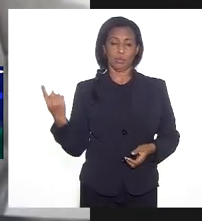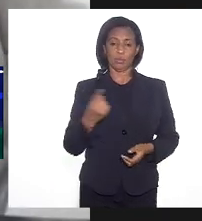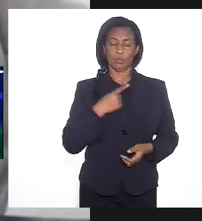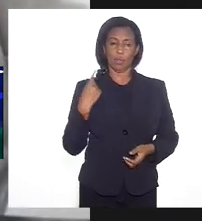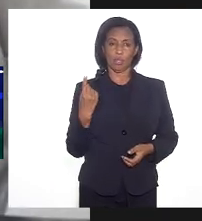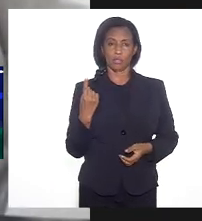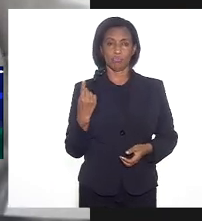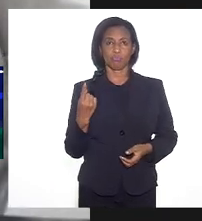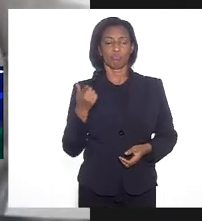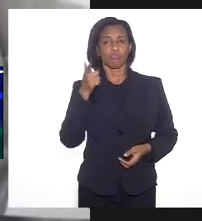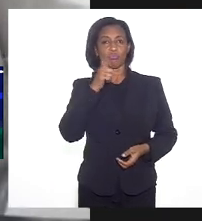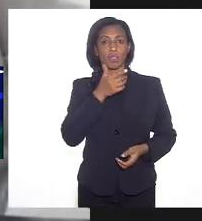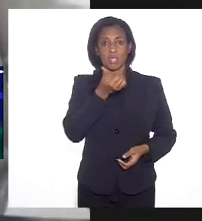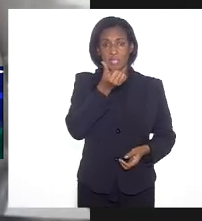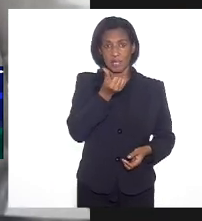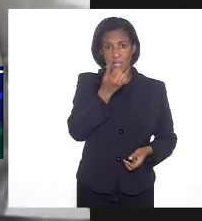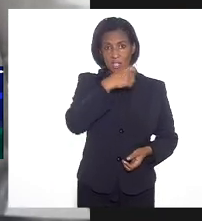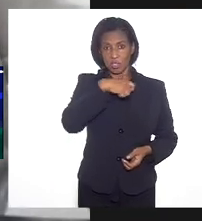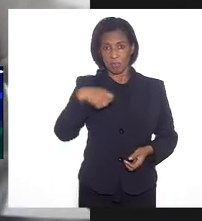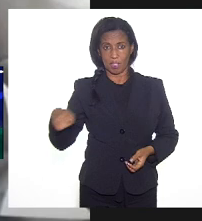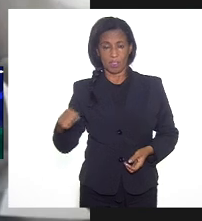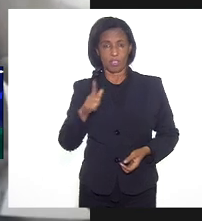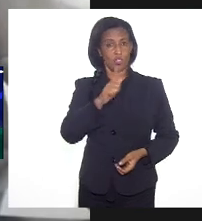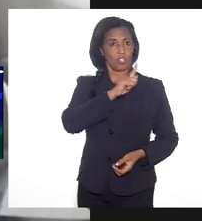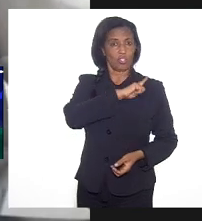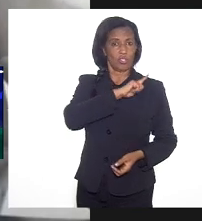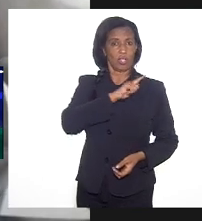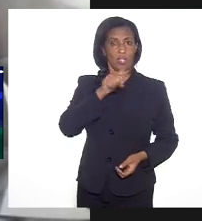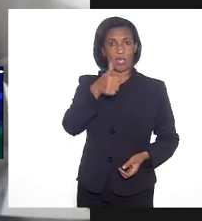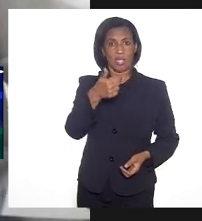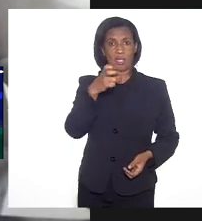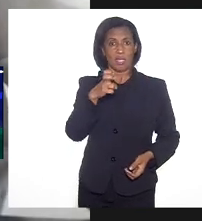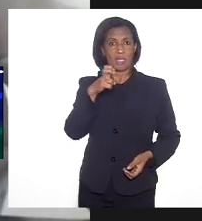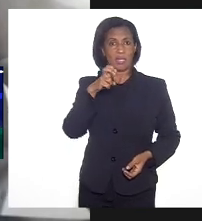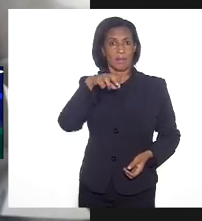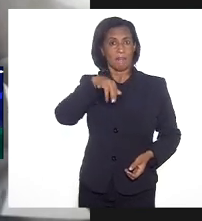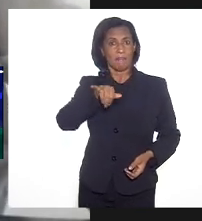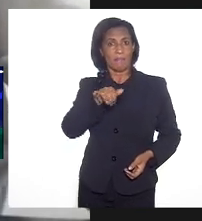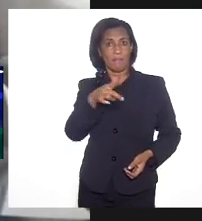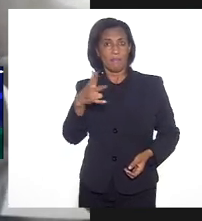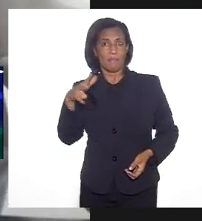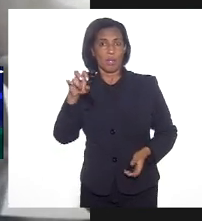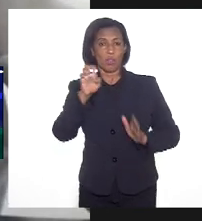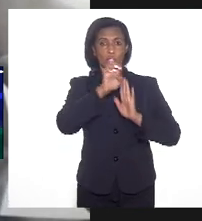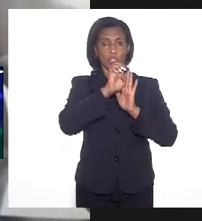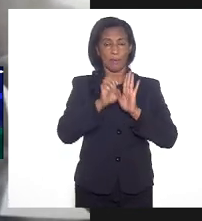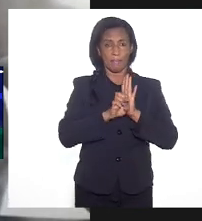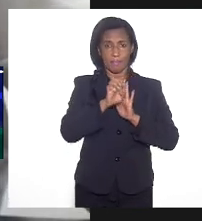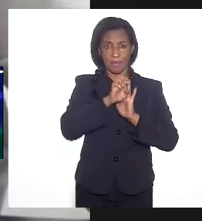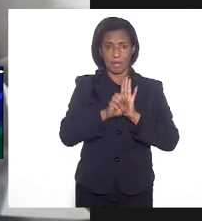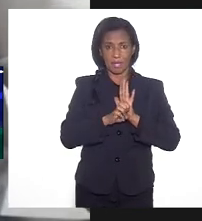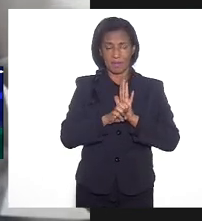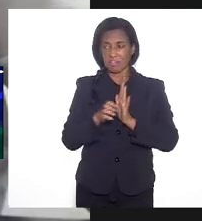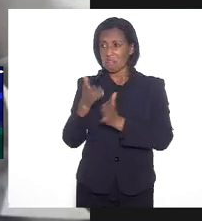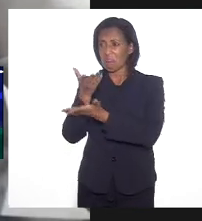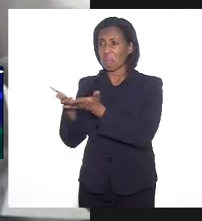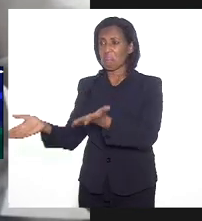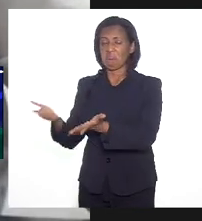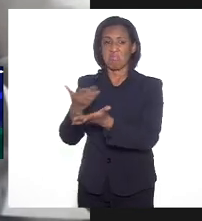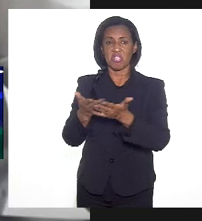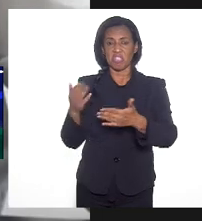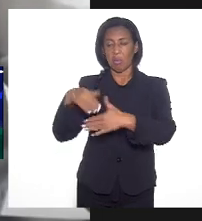recuperamos nesses seis meses de gestão 15 milhões de emendas que estavam perdidas